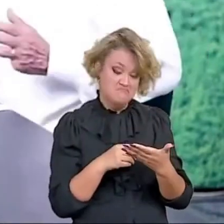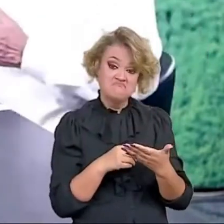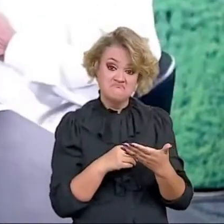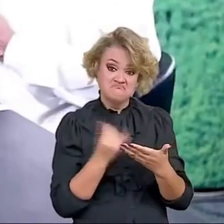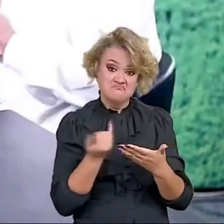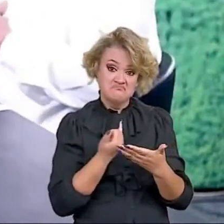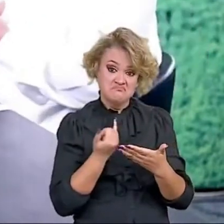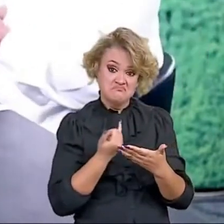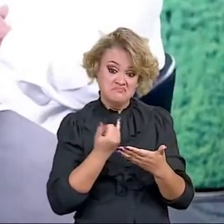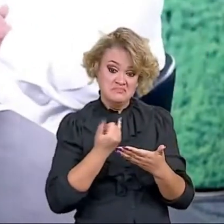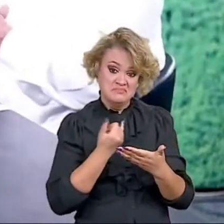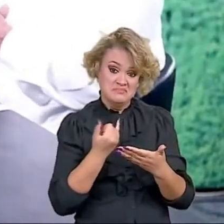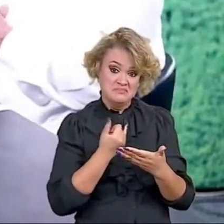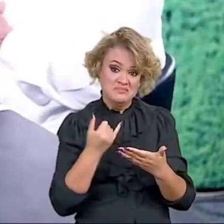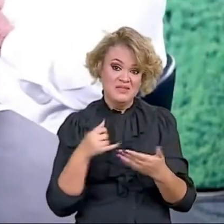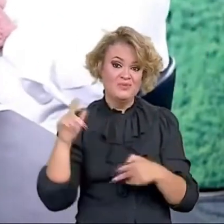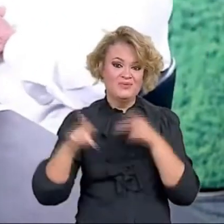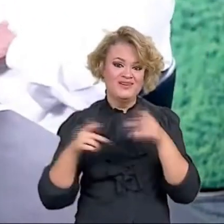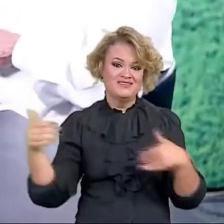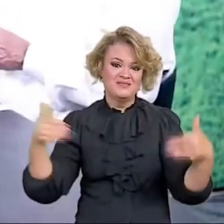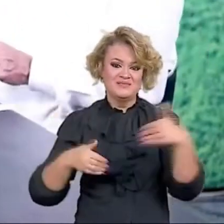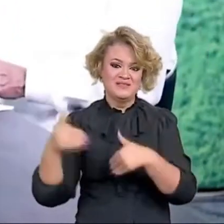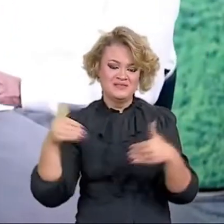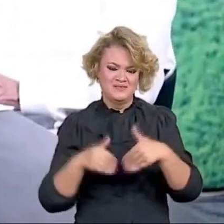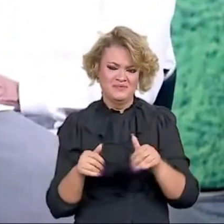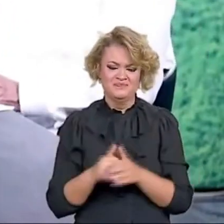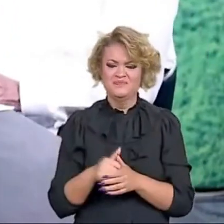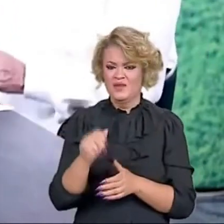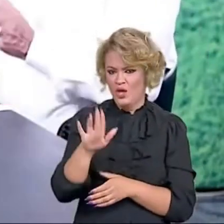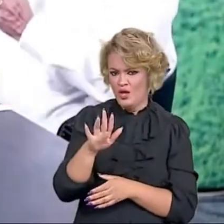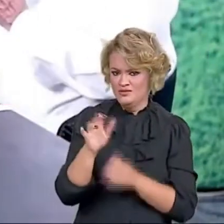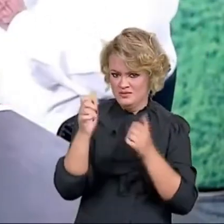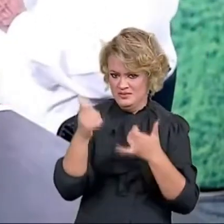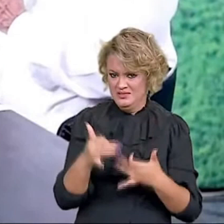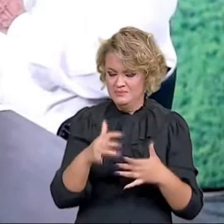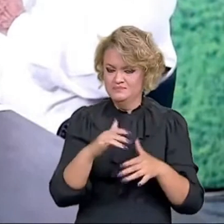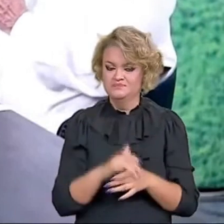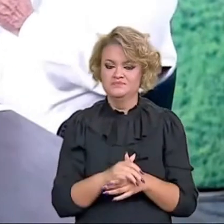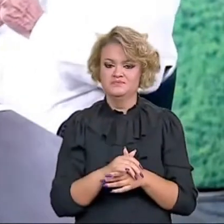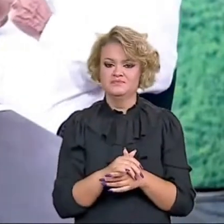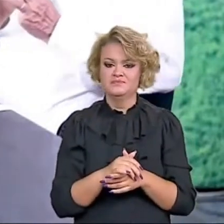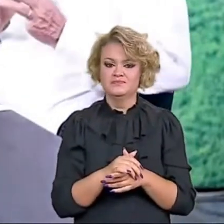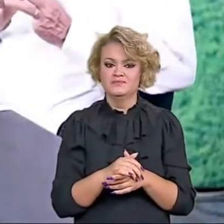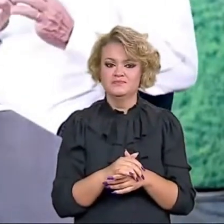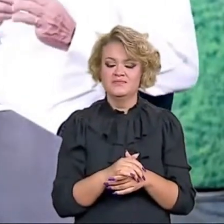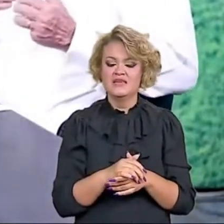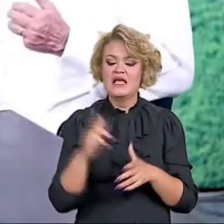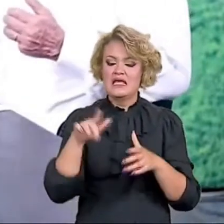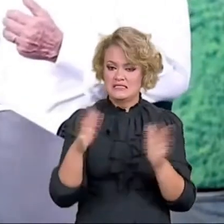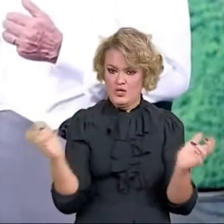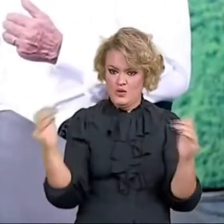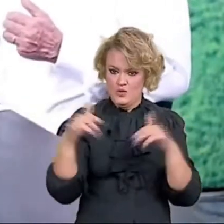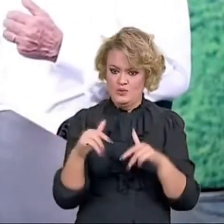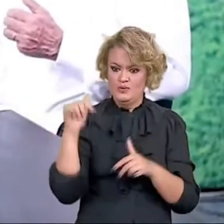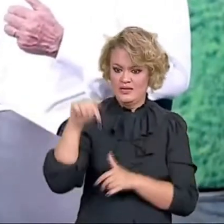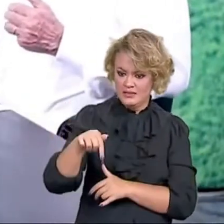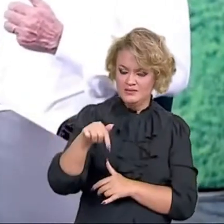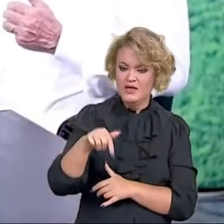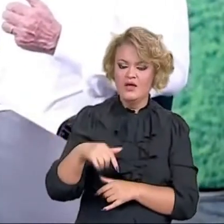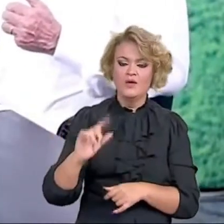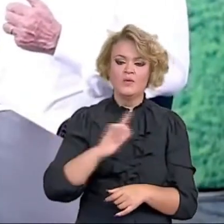popular claro. Direta. Deixa eu falar uma coisa. Esse encontro, quando o governador do